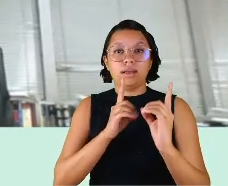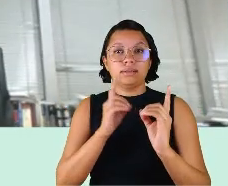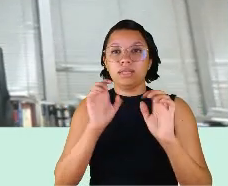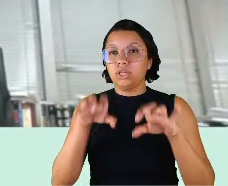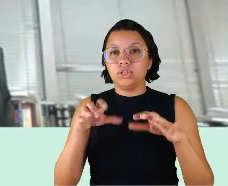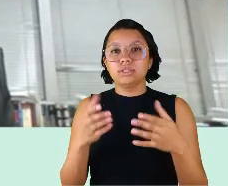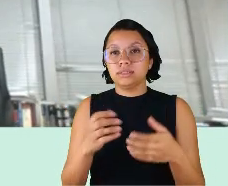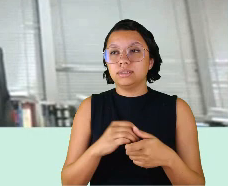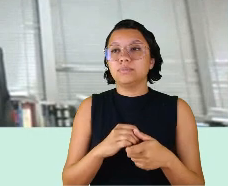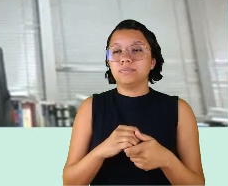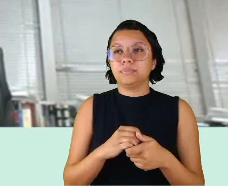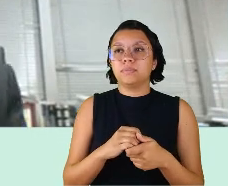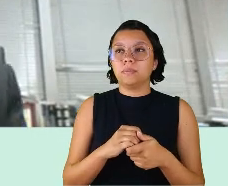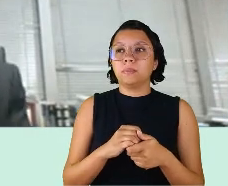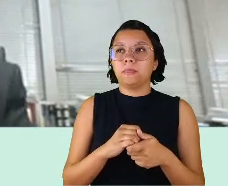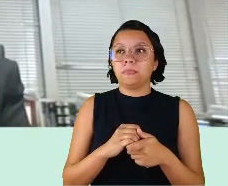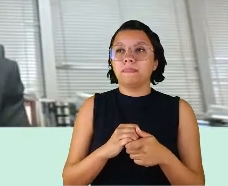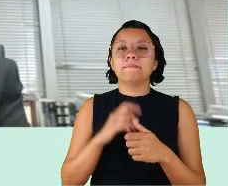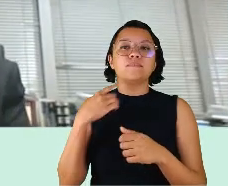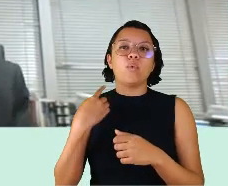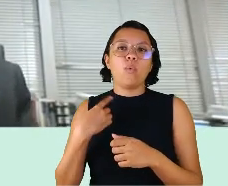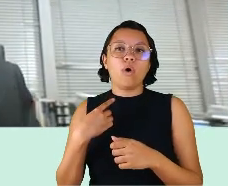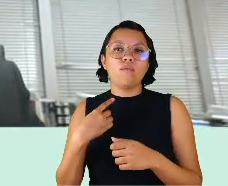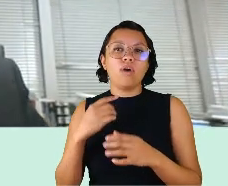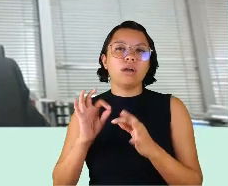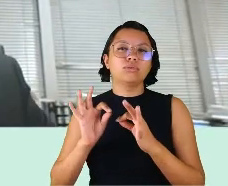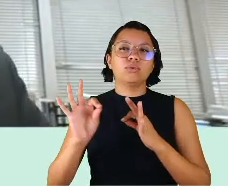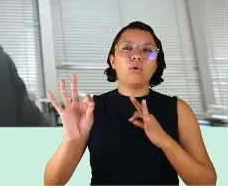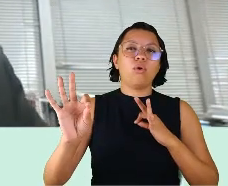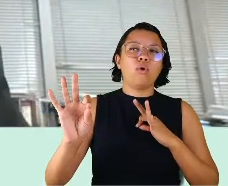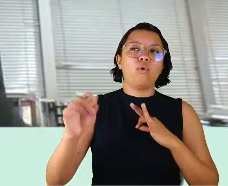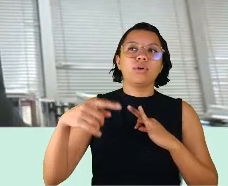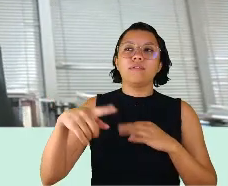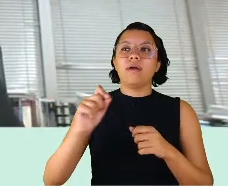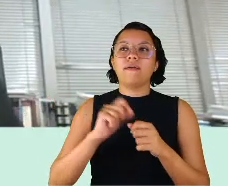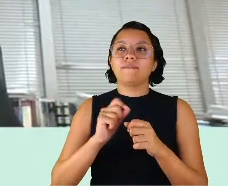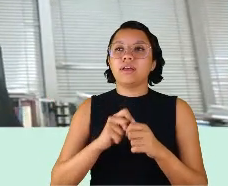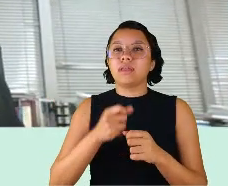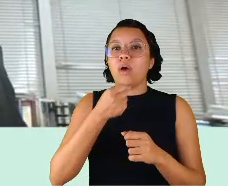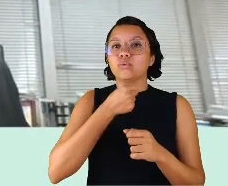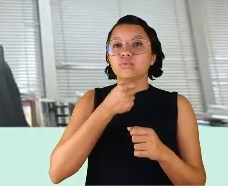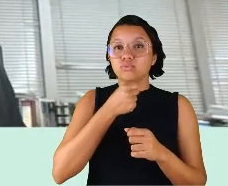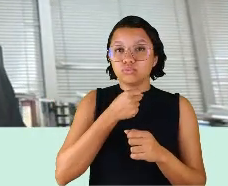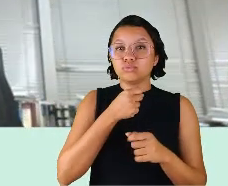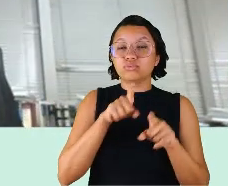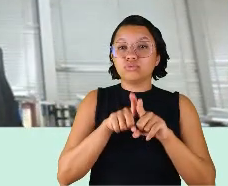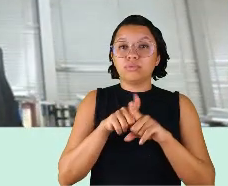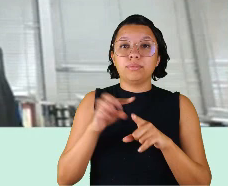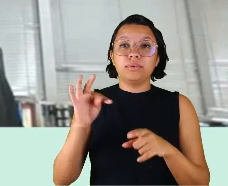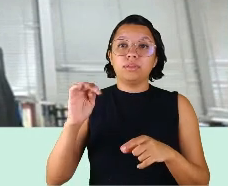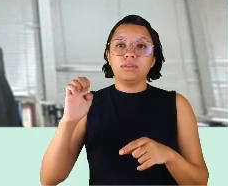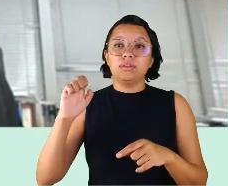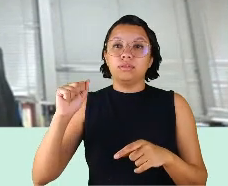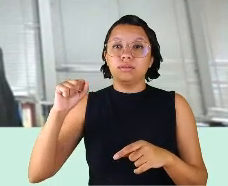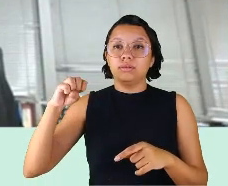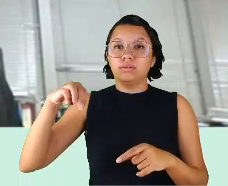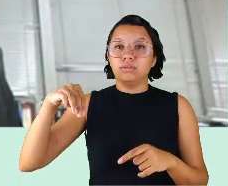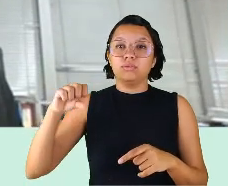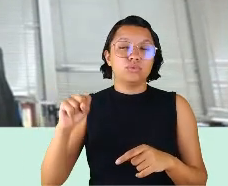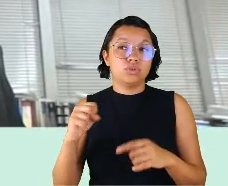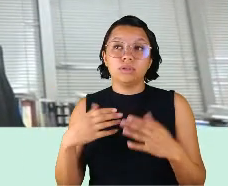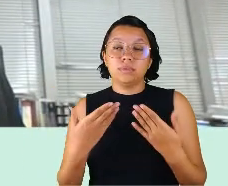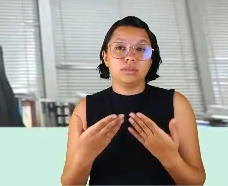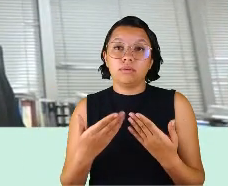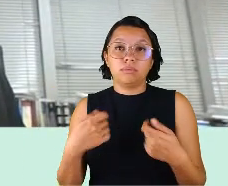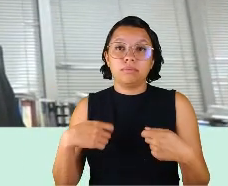Lunardelli atende o advogado que está longe, que vai fazer sustentação oral no Teams também, né? Nem se desloca. Então,